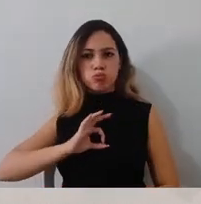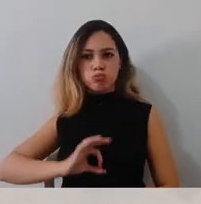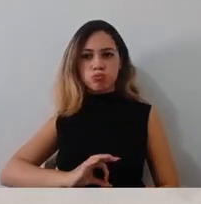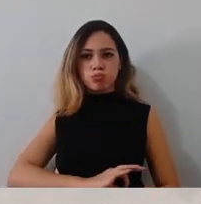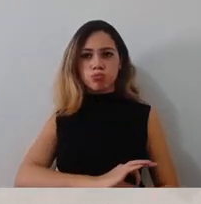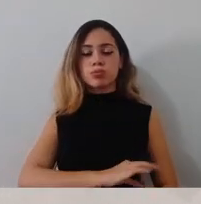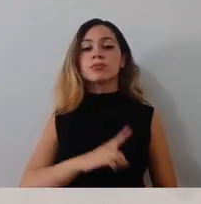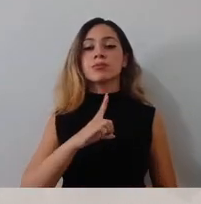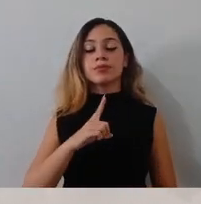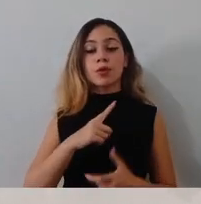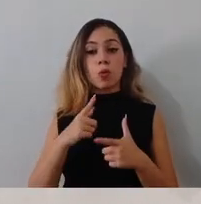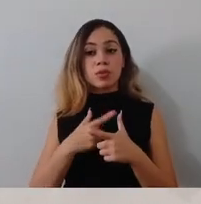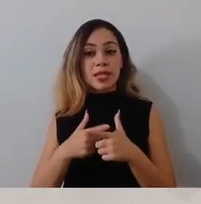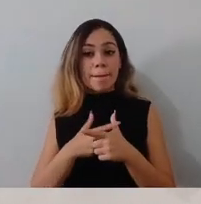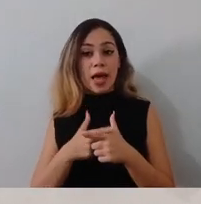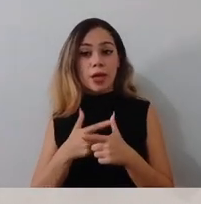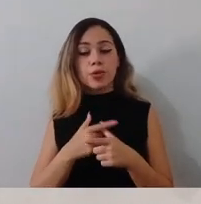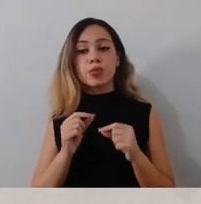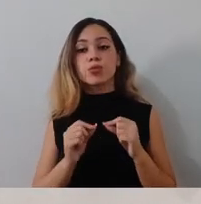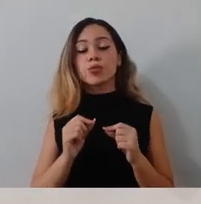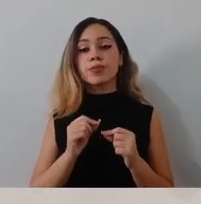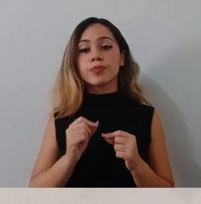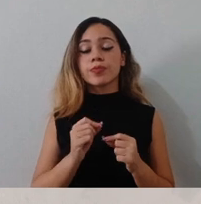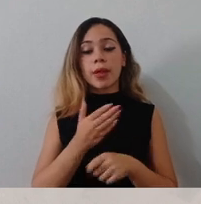com bolinhas brancas. O sapato